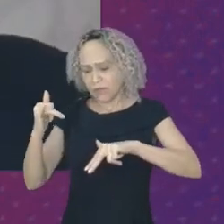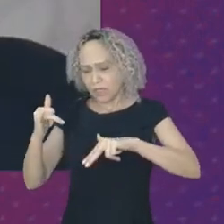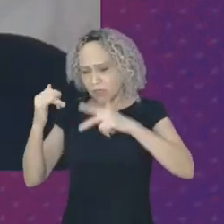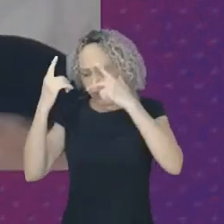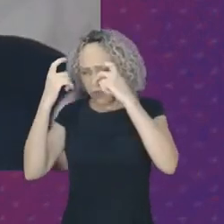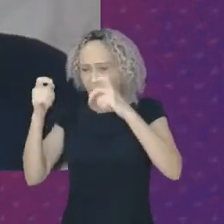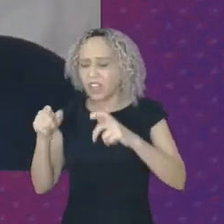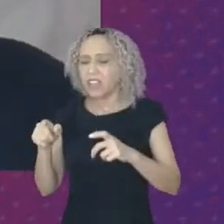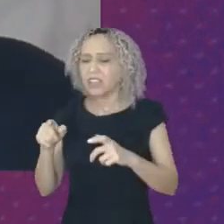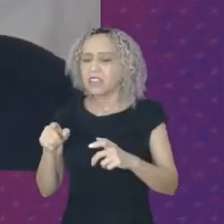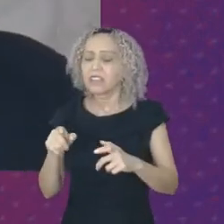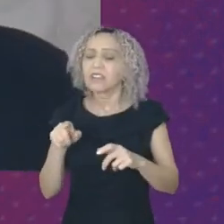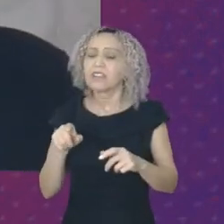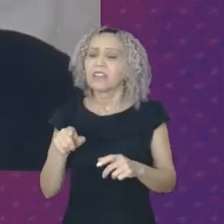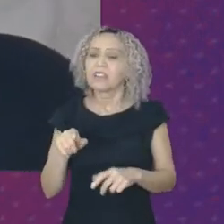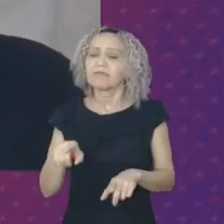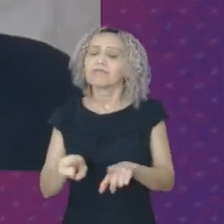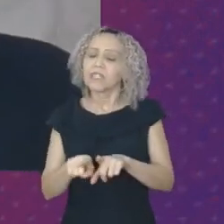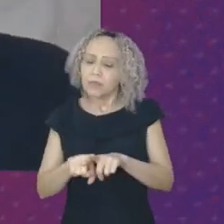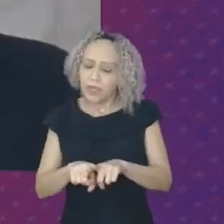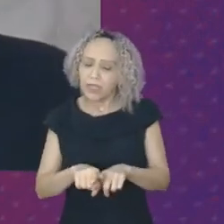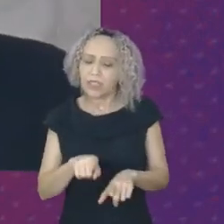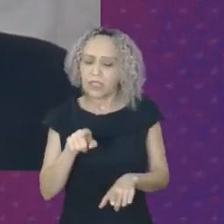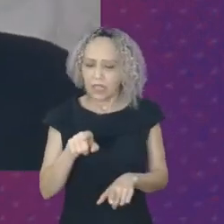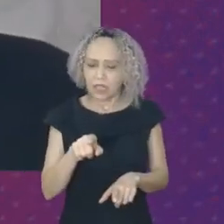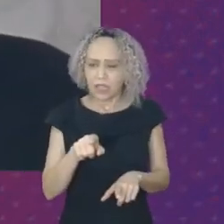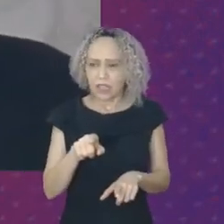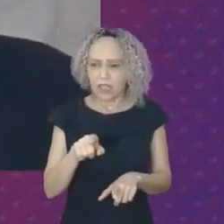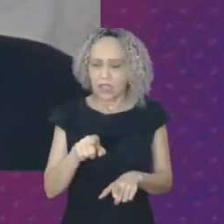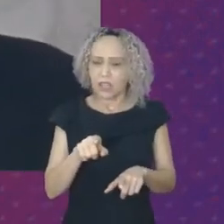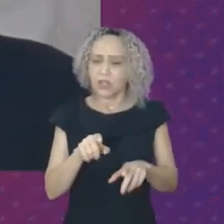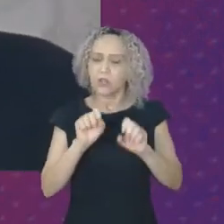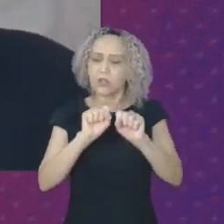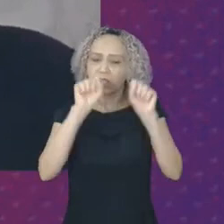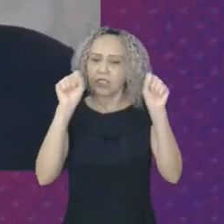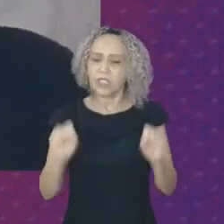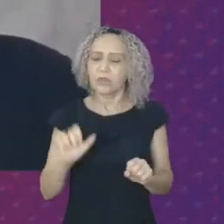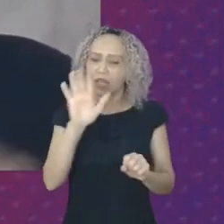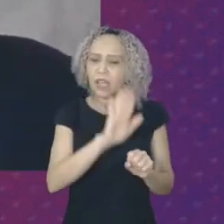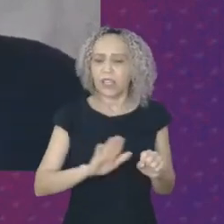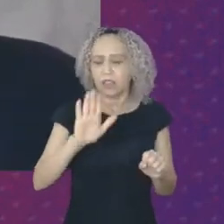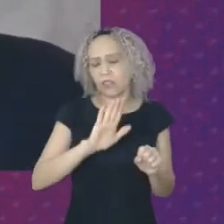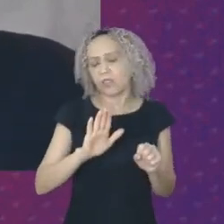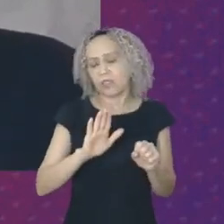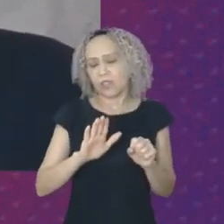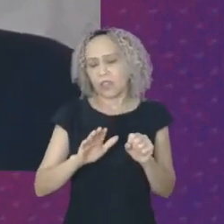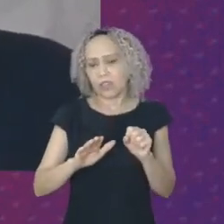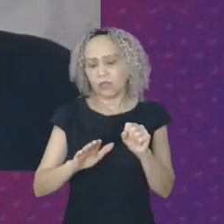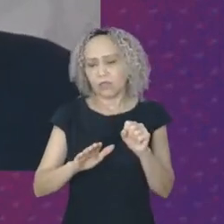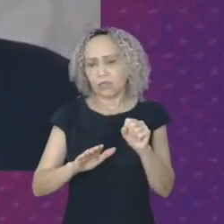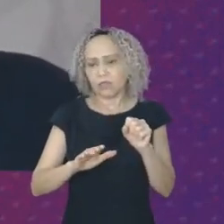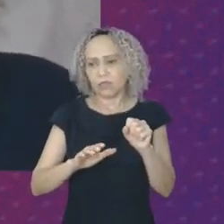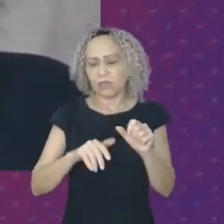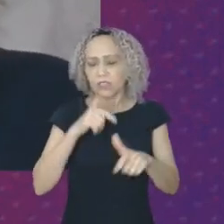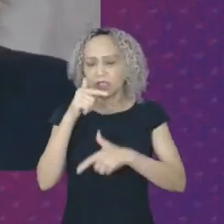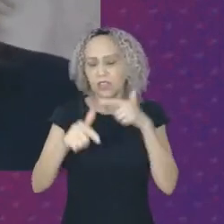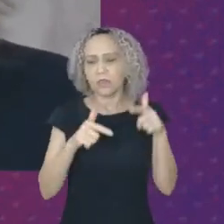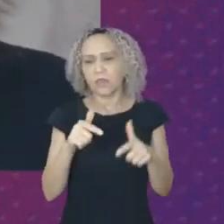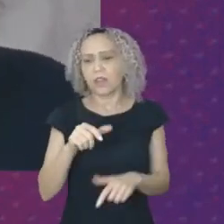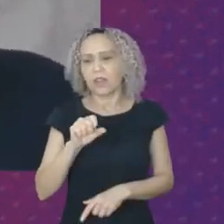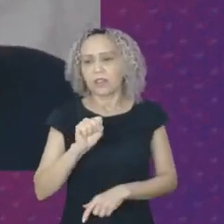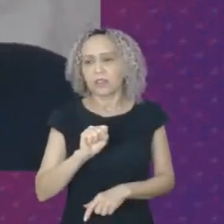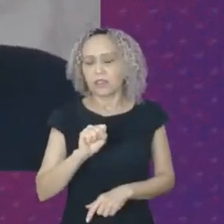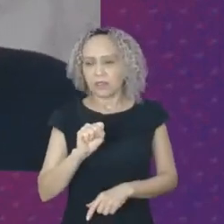Emprego. Então, isso vai também sendo uma política importante para o conjunto das mulheres, a